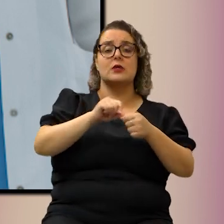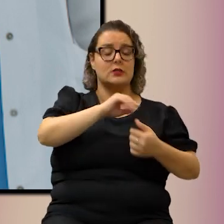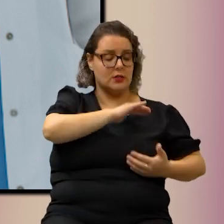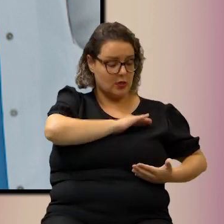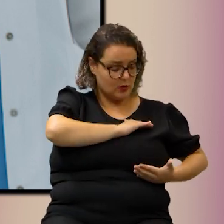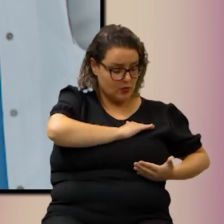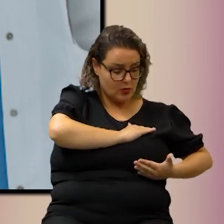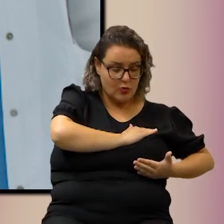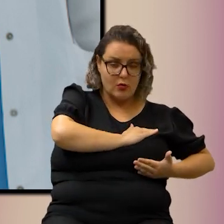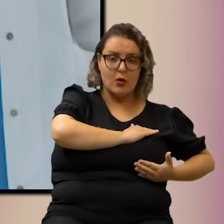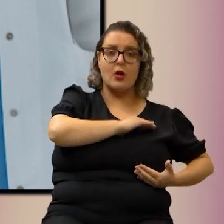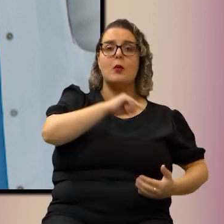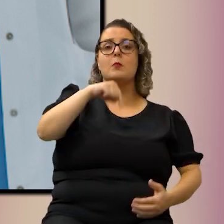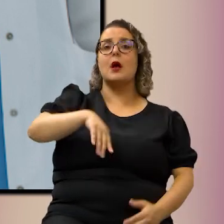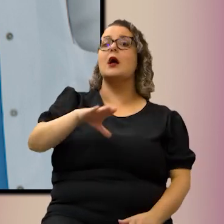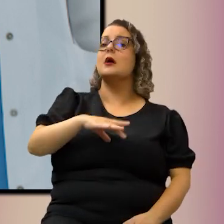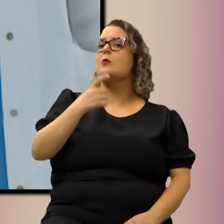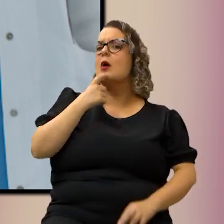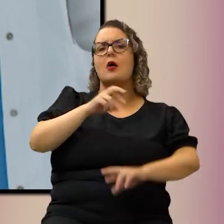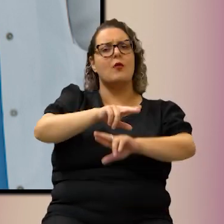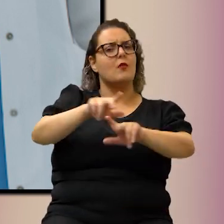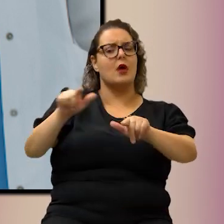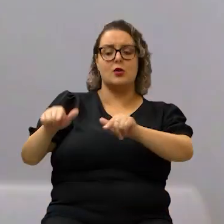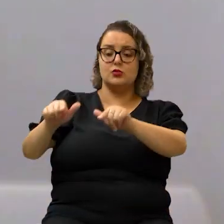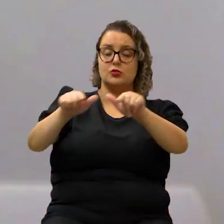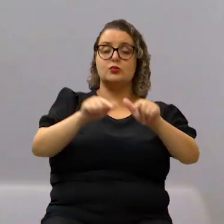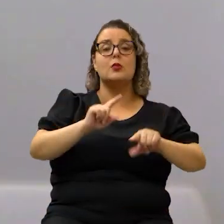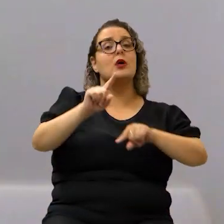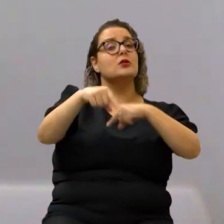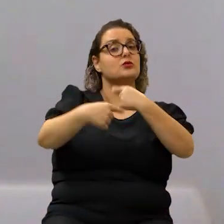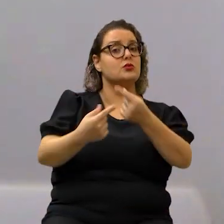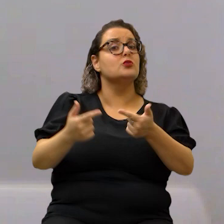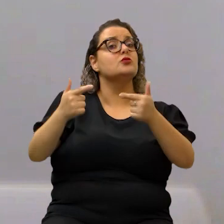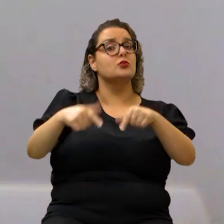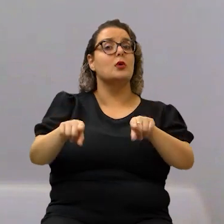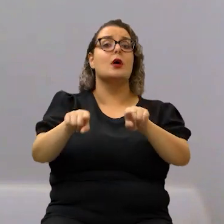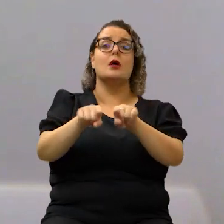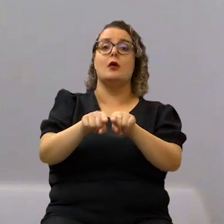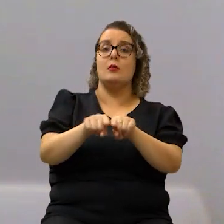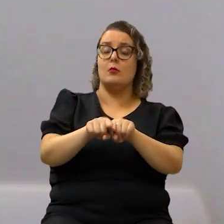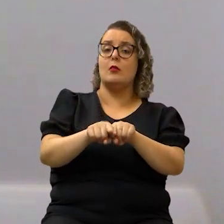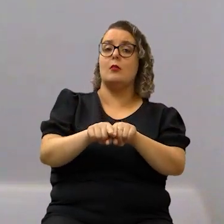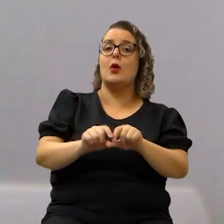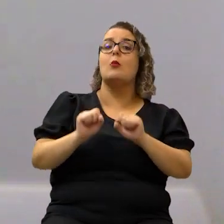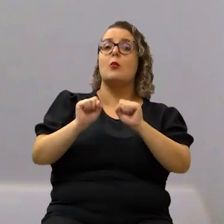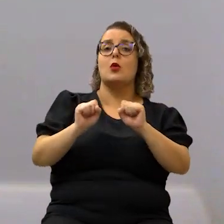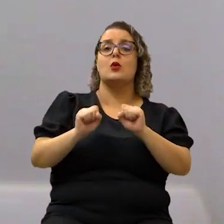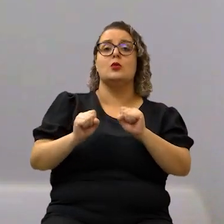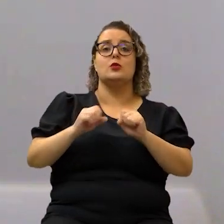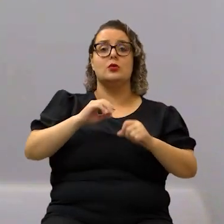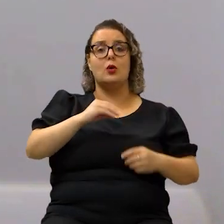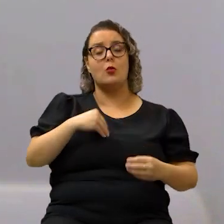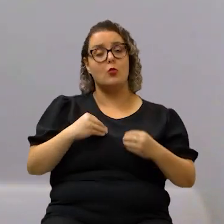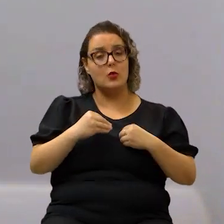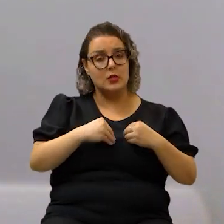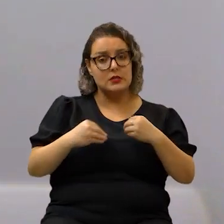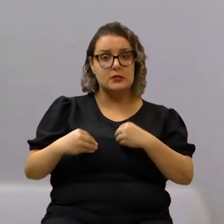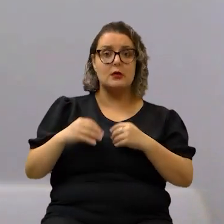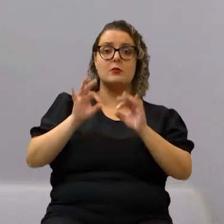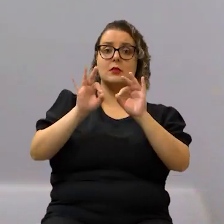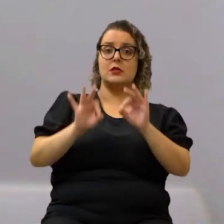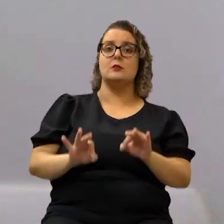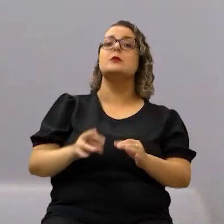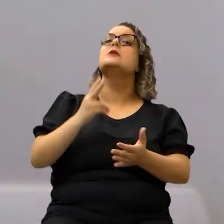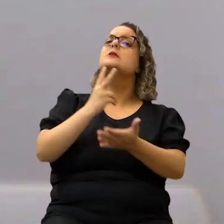lugares que está fazendo mamografia. Aqui em Campinas tem vários pontos, mas em outros locais também, para colocar o seu exame